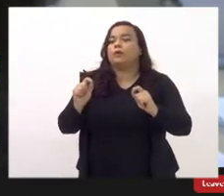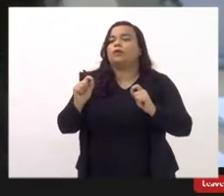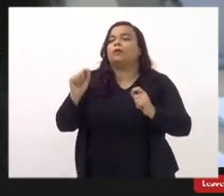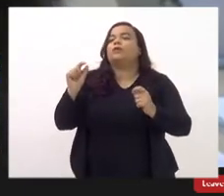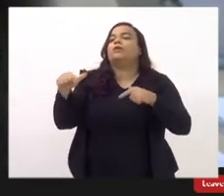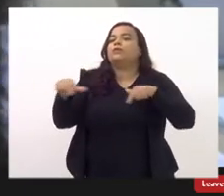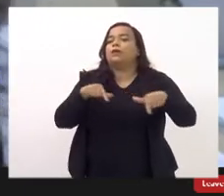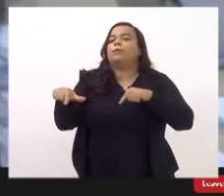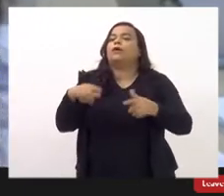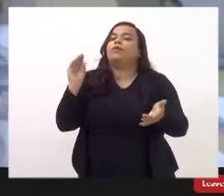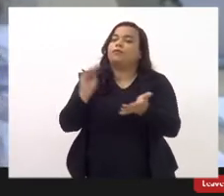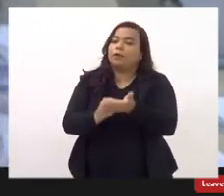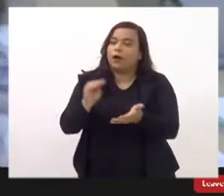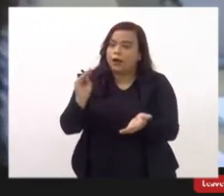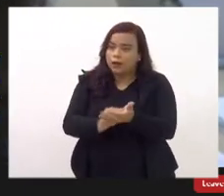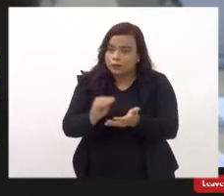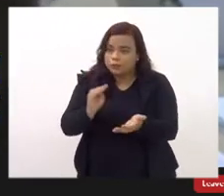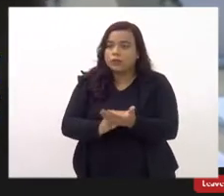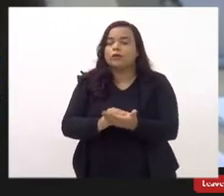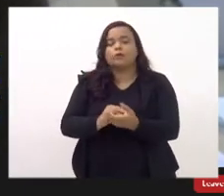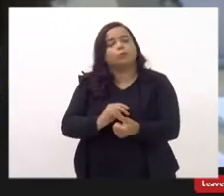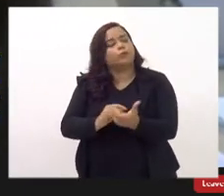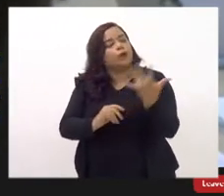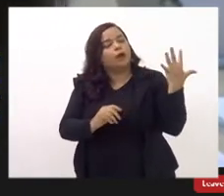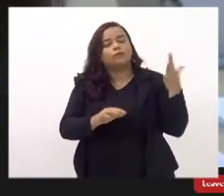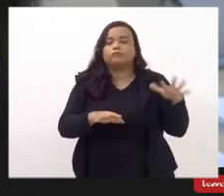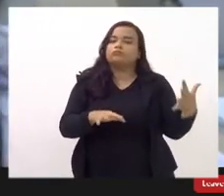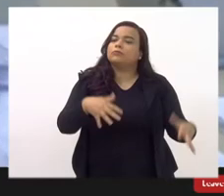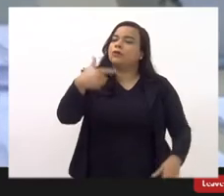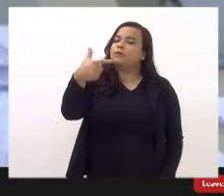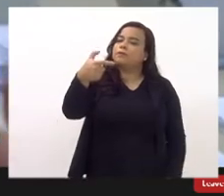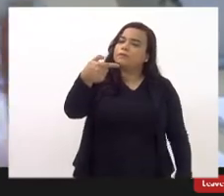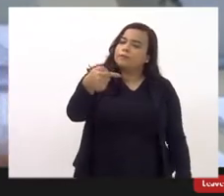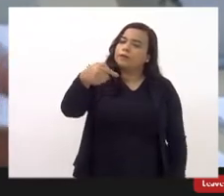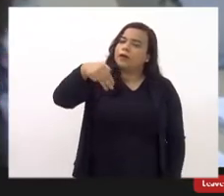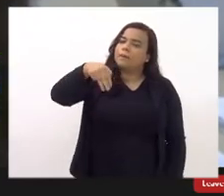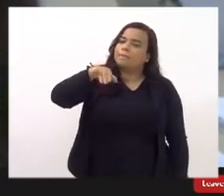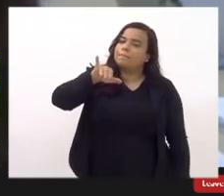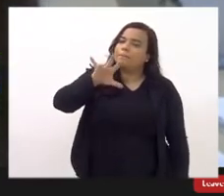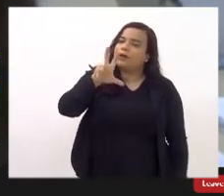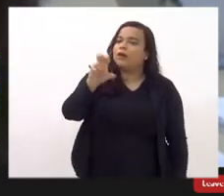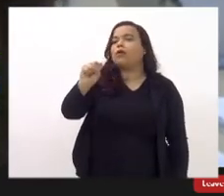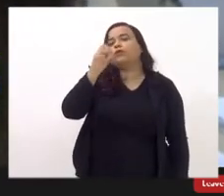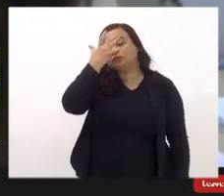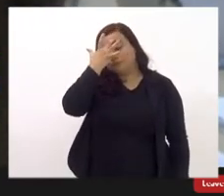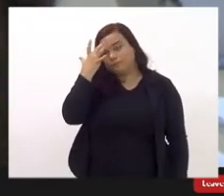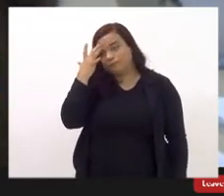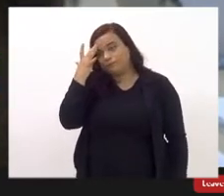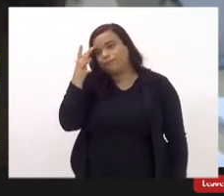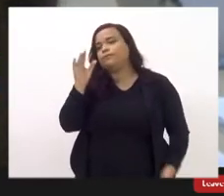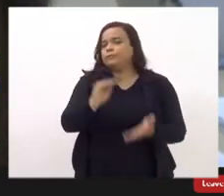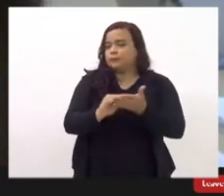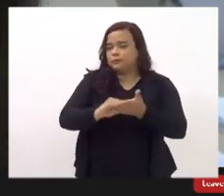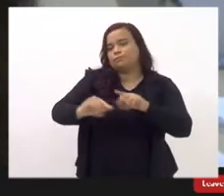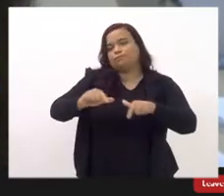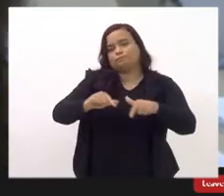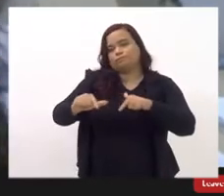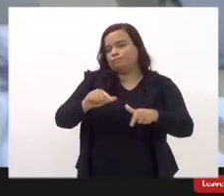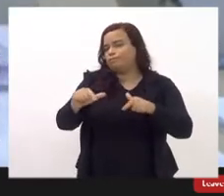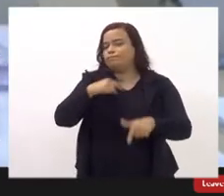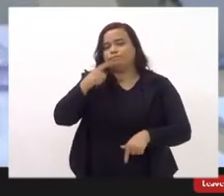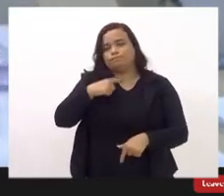trabalho, segundo os dados, para aproximadamente 27 milhões de pessoas. E, além disso, 4 milhões de